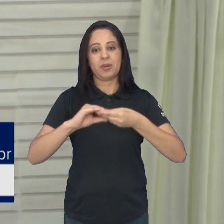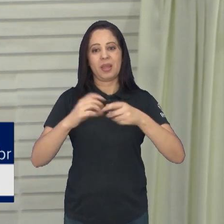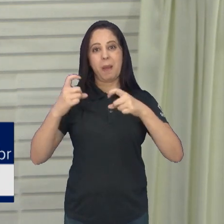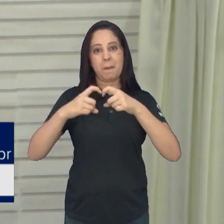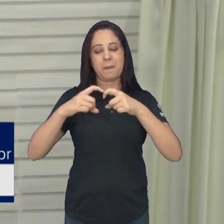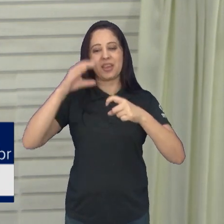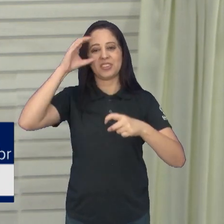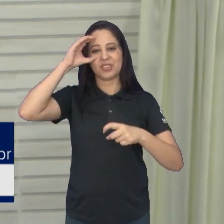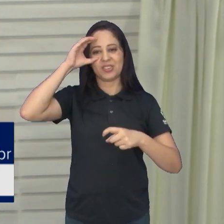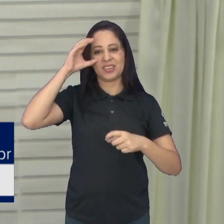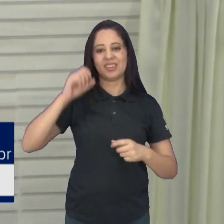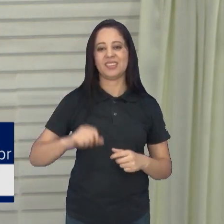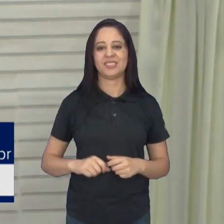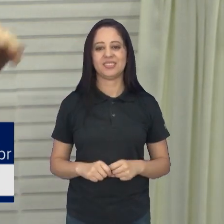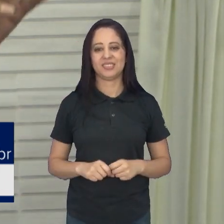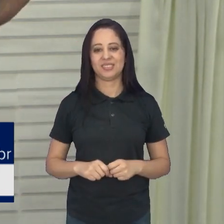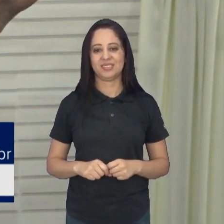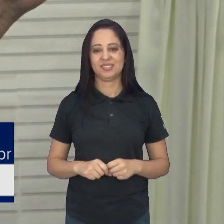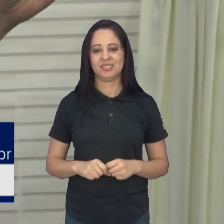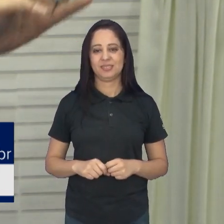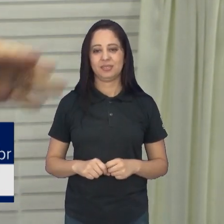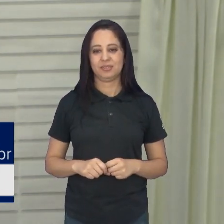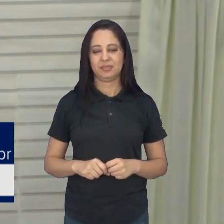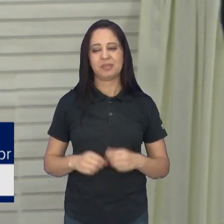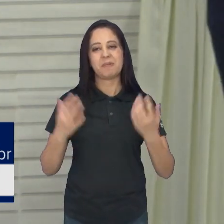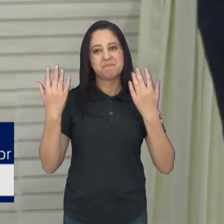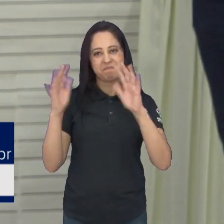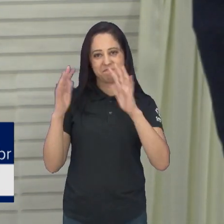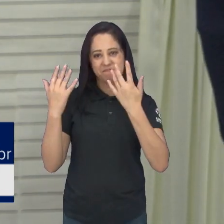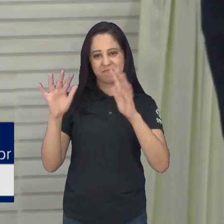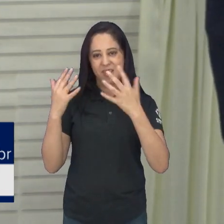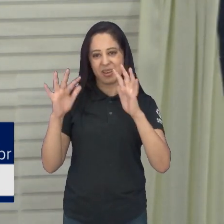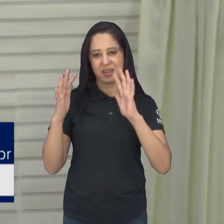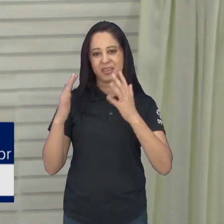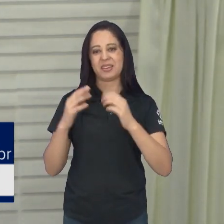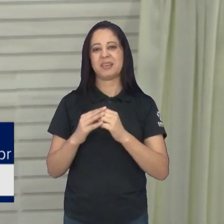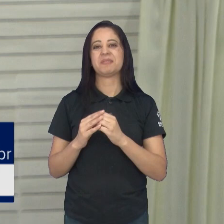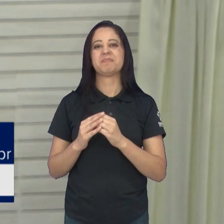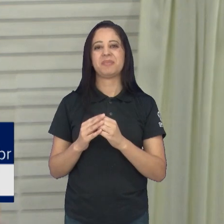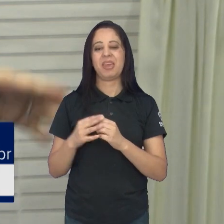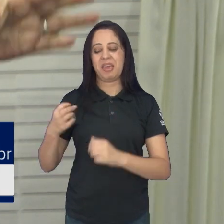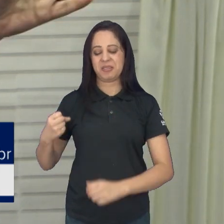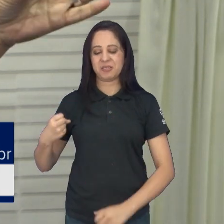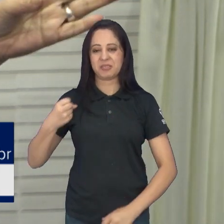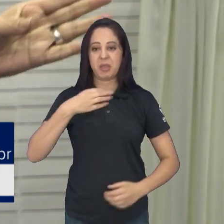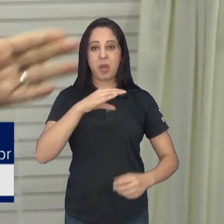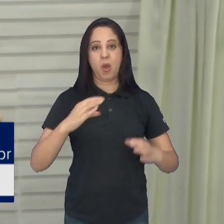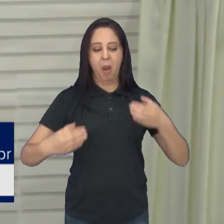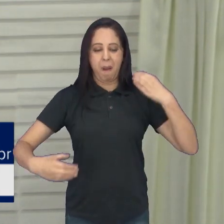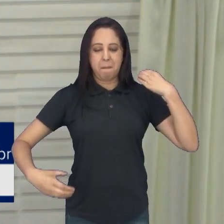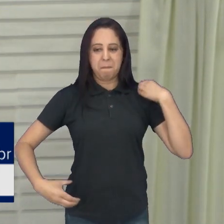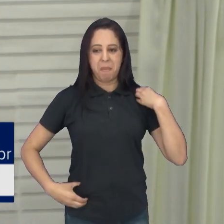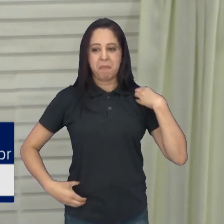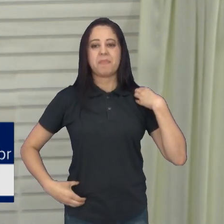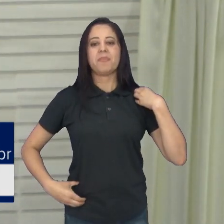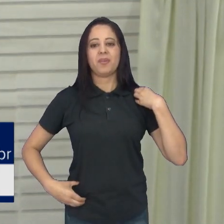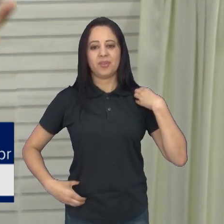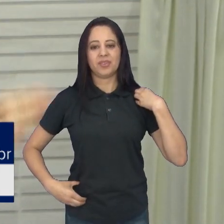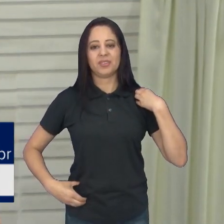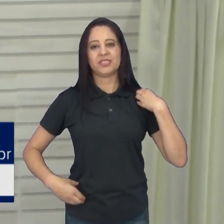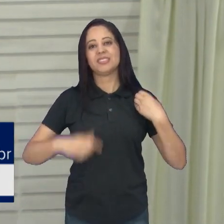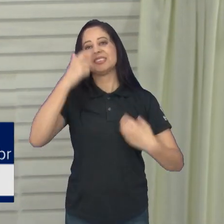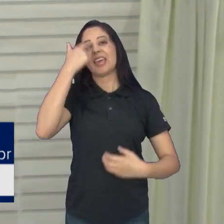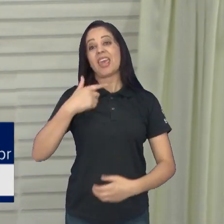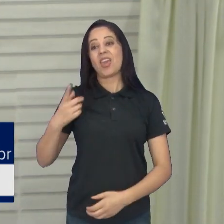Elton. Doutor Elton, parabéns pela posse. Estive no seu gabinete, mas foi